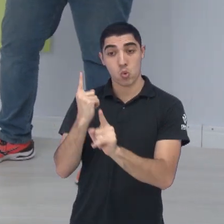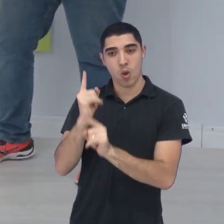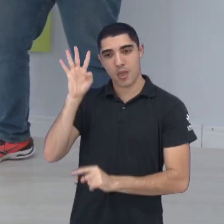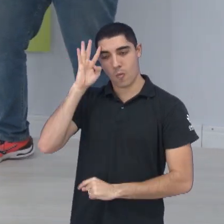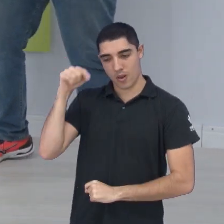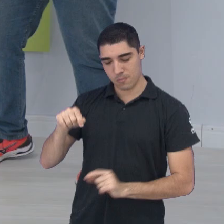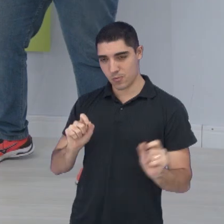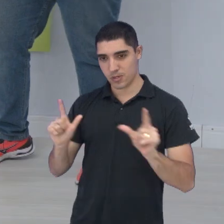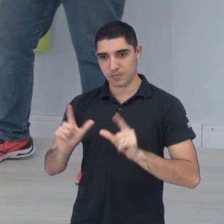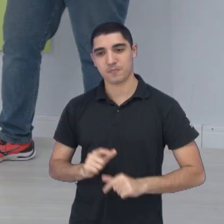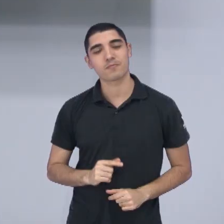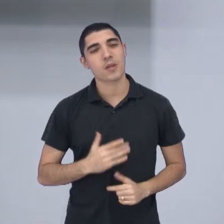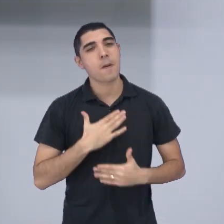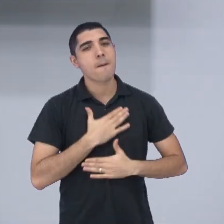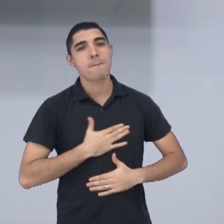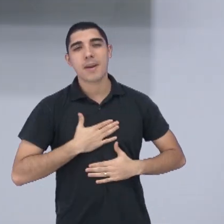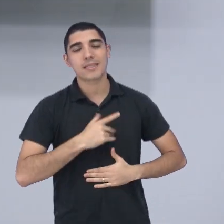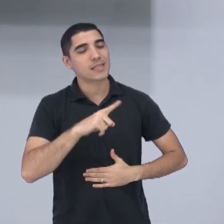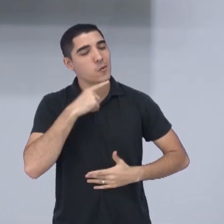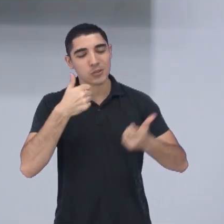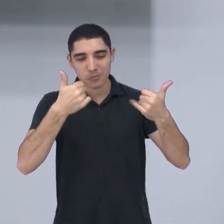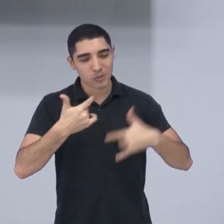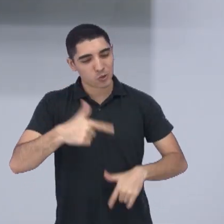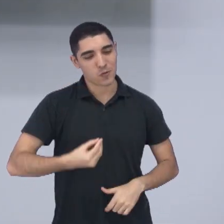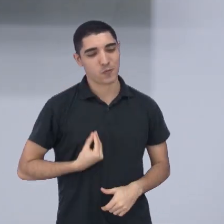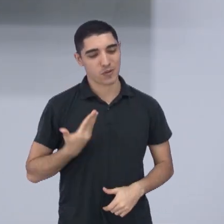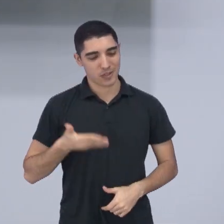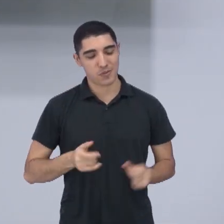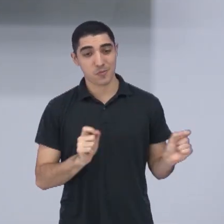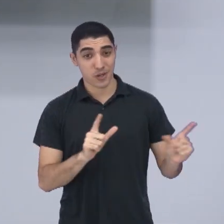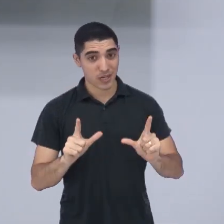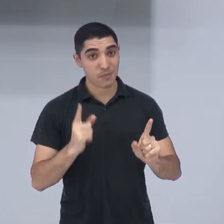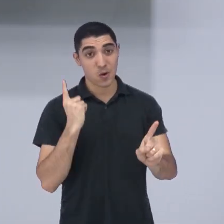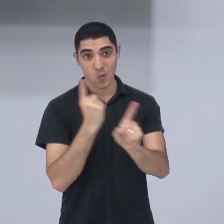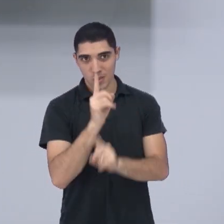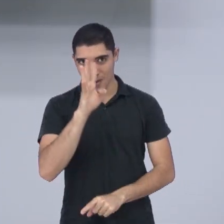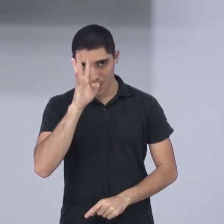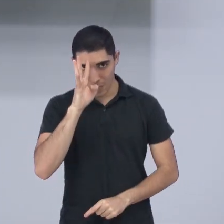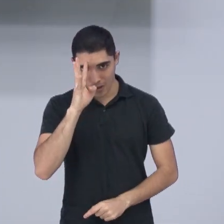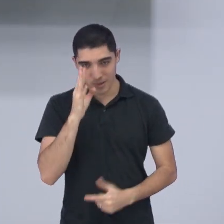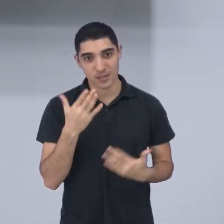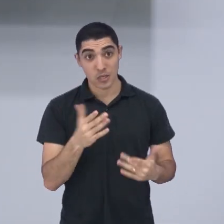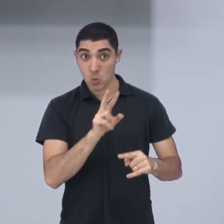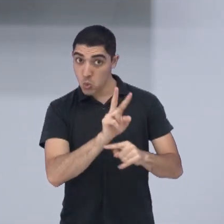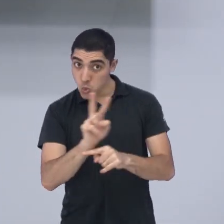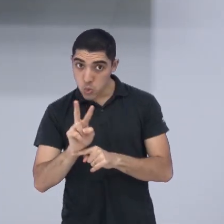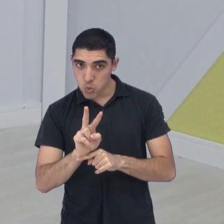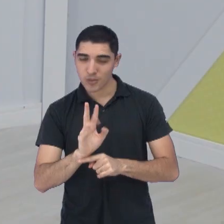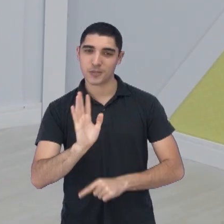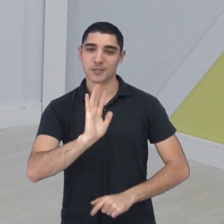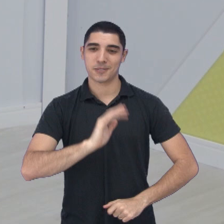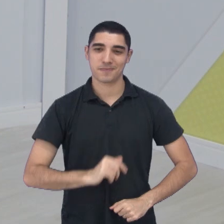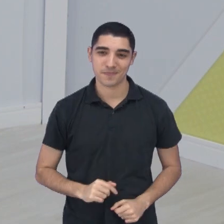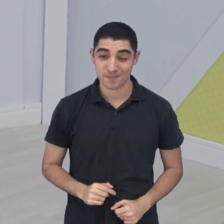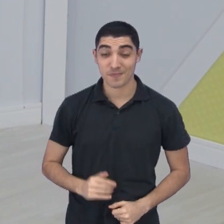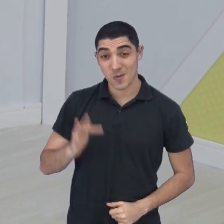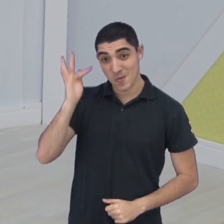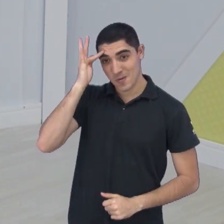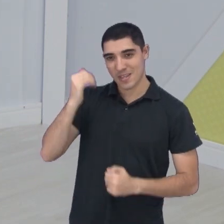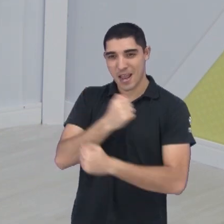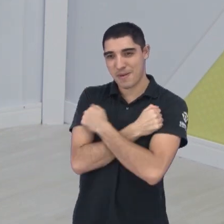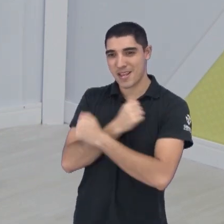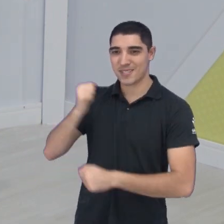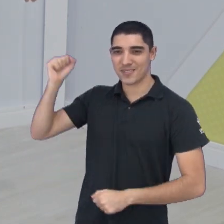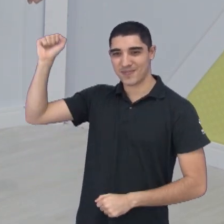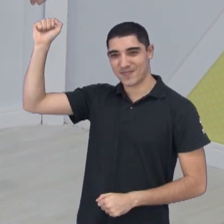estaremos de volta. Foi um prazer inenarrável estar em mais um Hora do Esporte. Até quarta-feira. Cuide-se. Tchau. Luizão, grande abraço